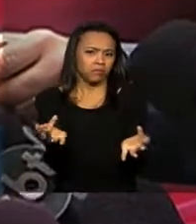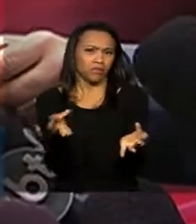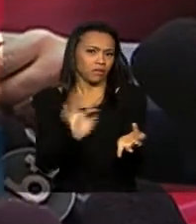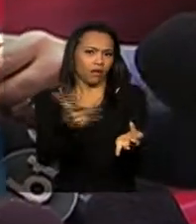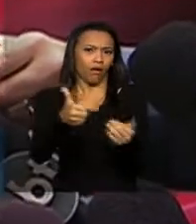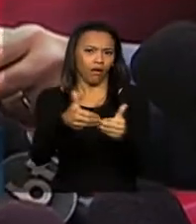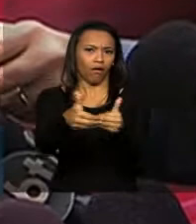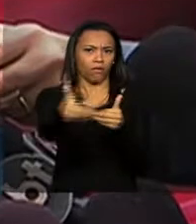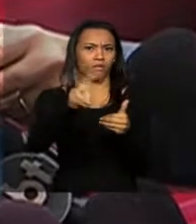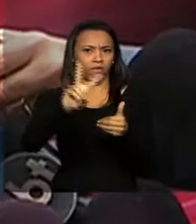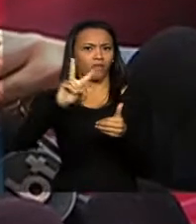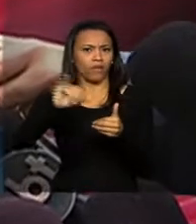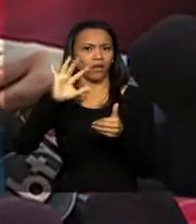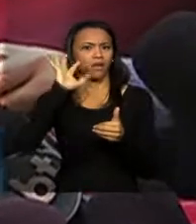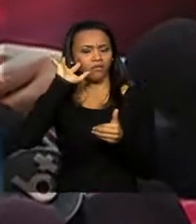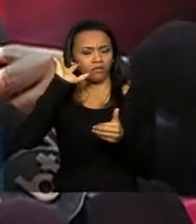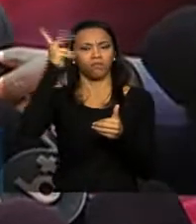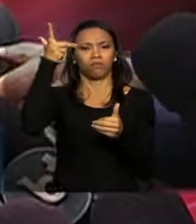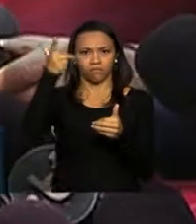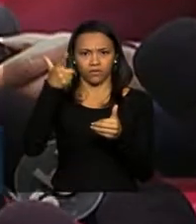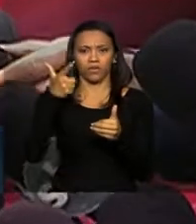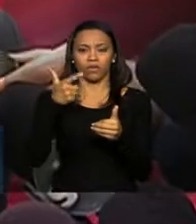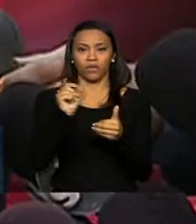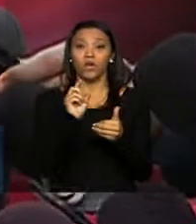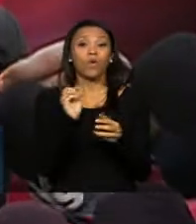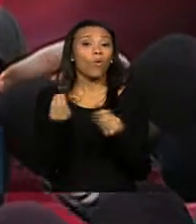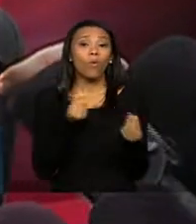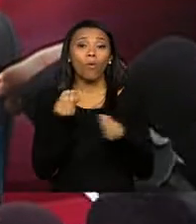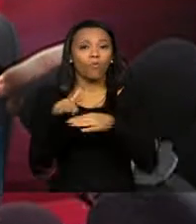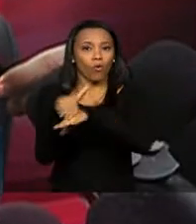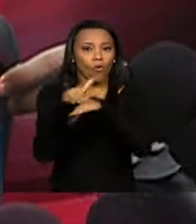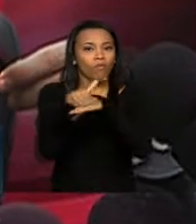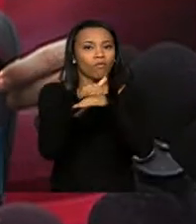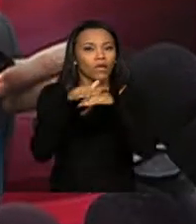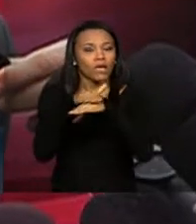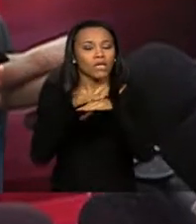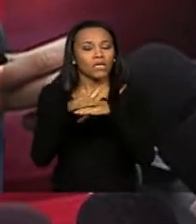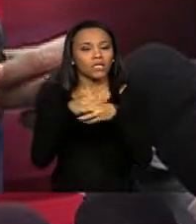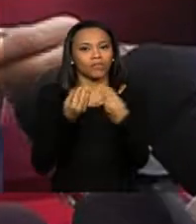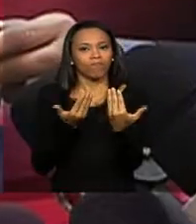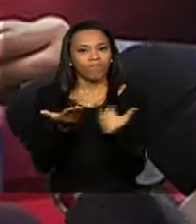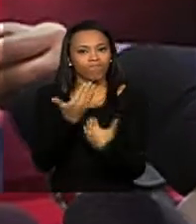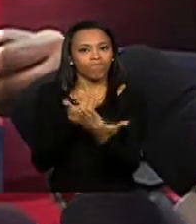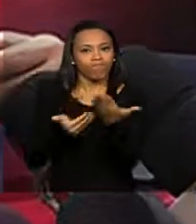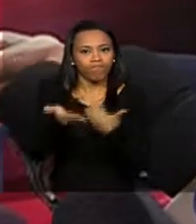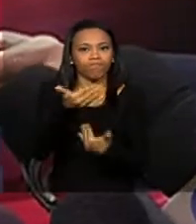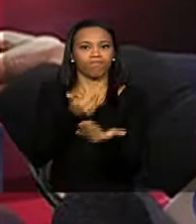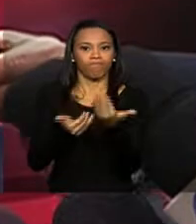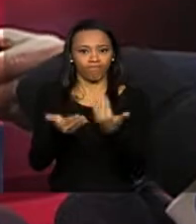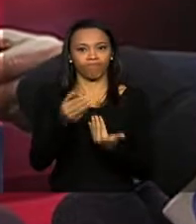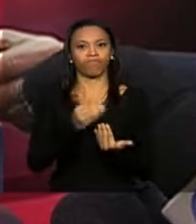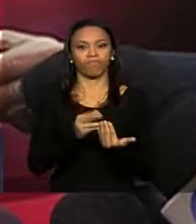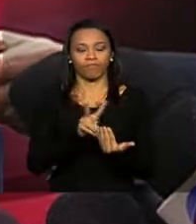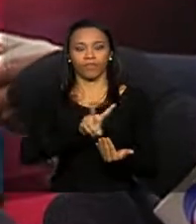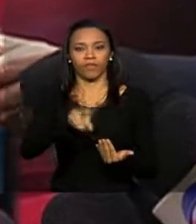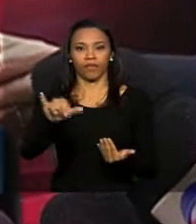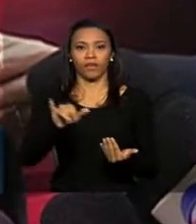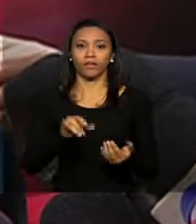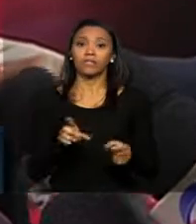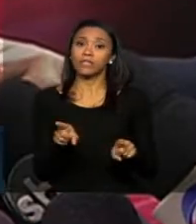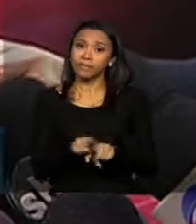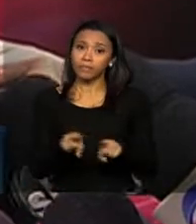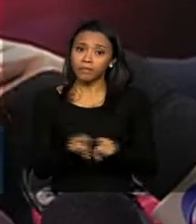resolvida ela é resolvida Como disse por esse diálogo que está sendo feito e que lev será levado adiante com